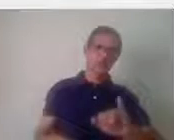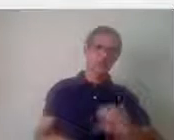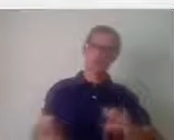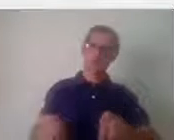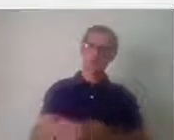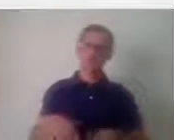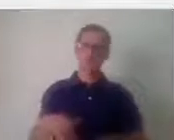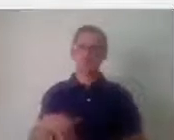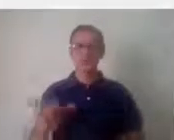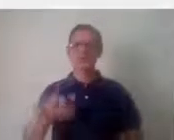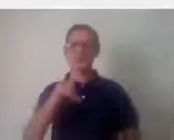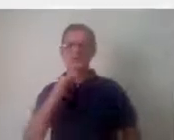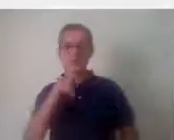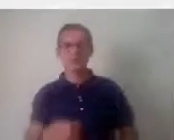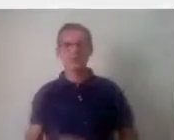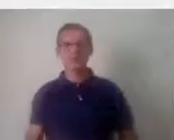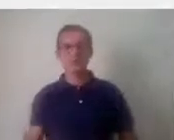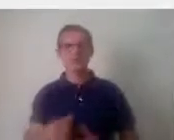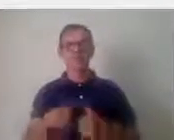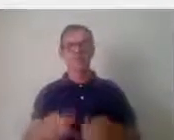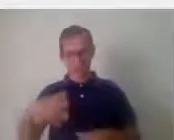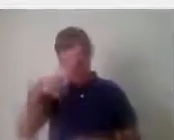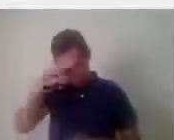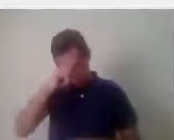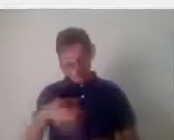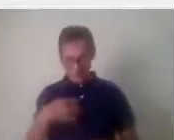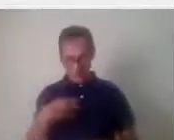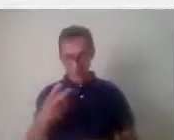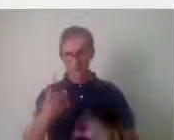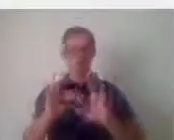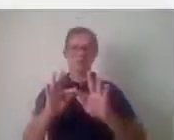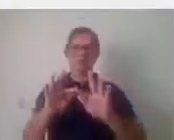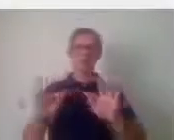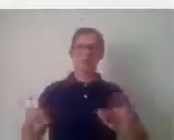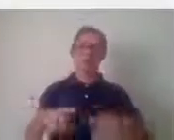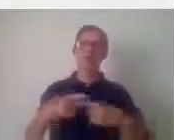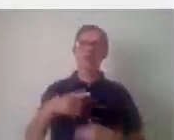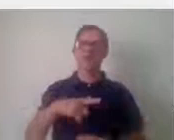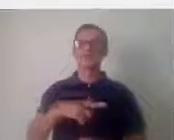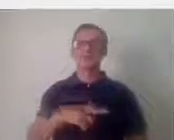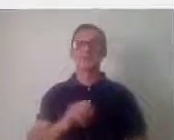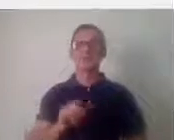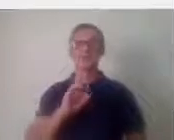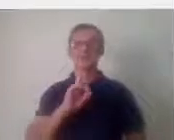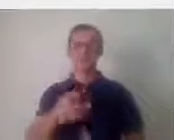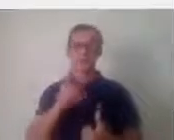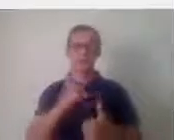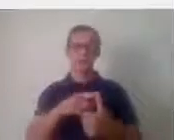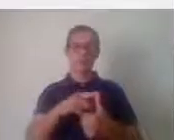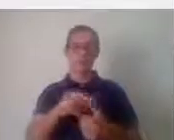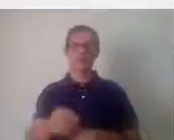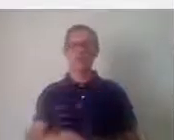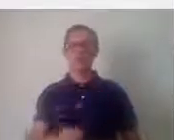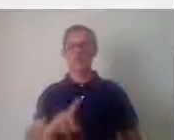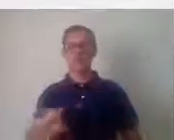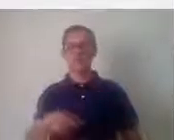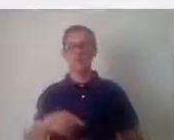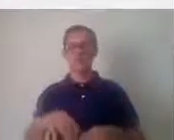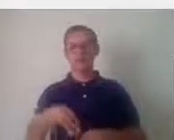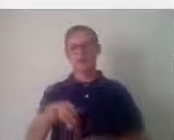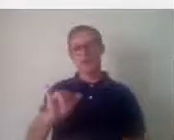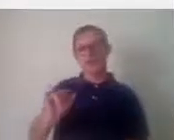seu y, por exemplo, ele está compreendido entre duas funções, e aí você tem que resolver primeiro a integral em relação